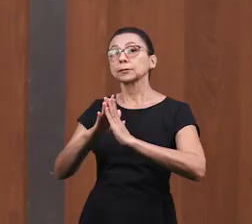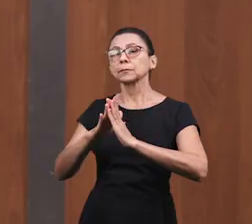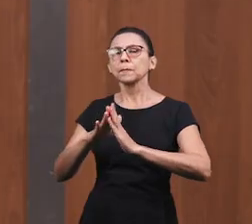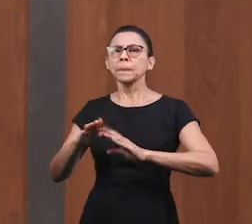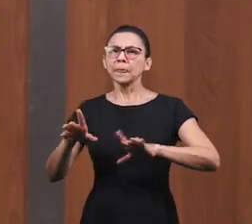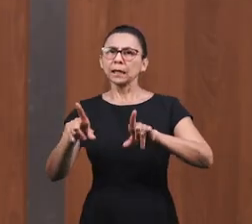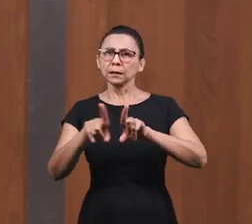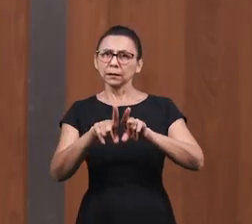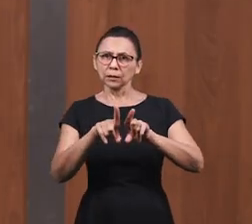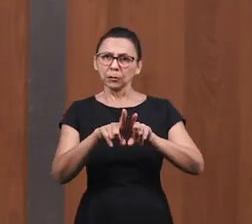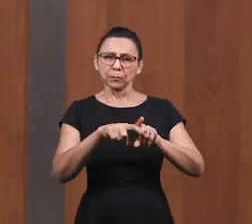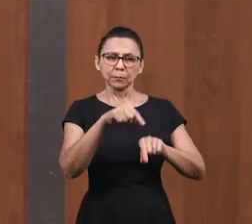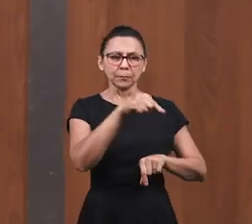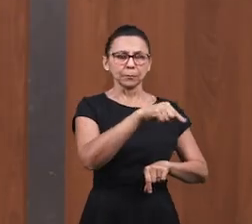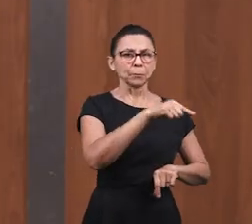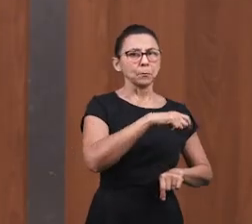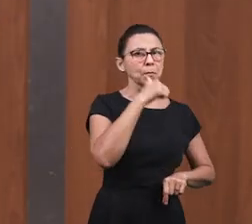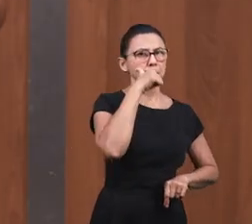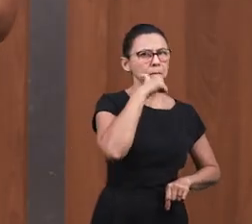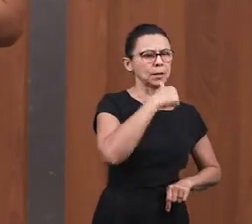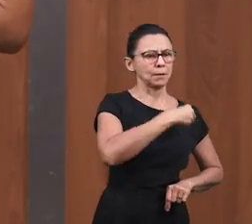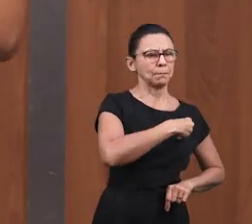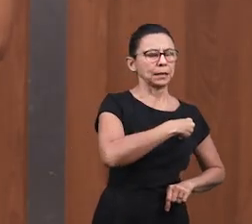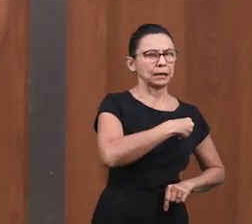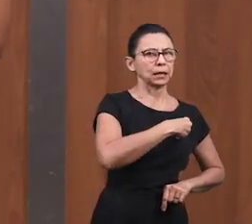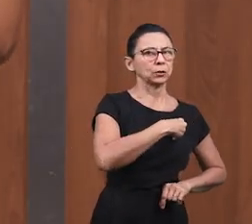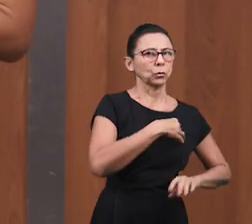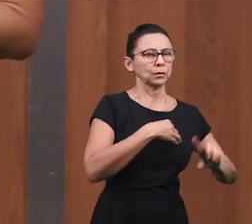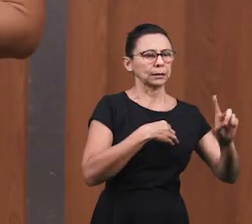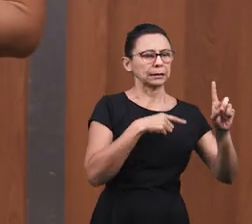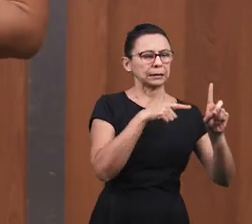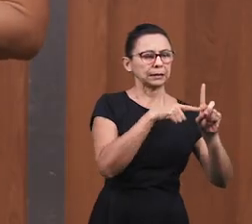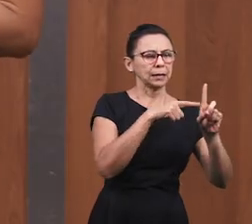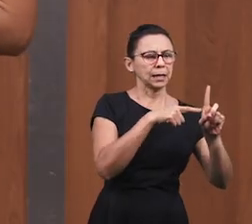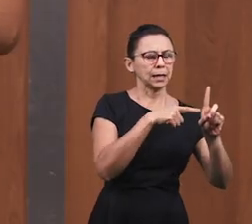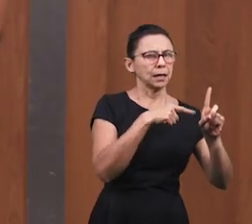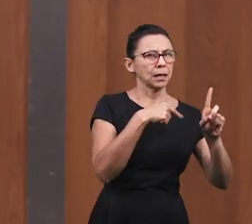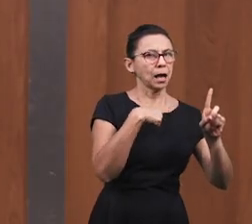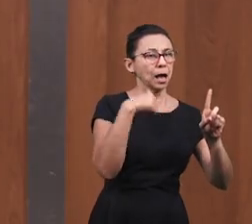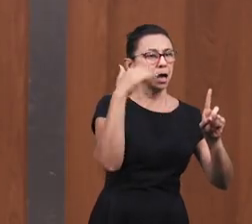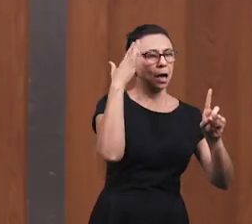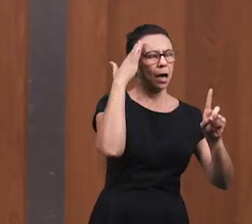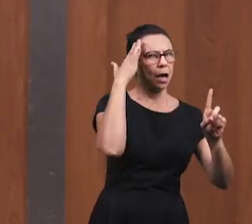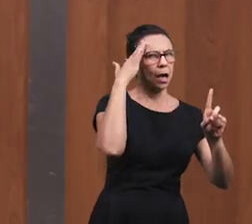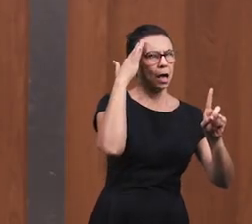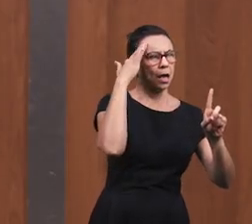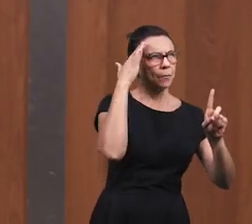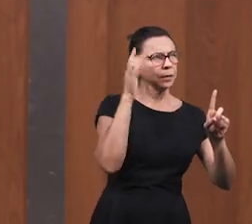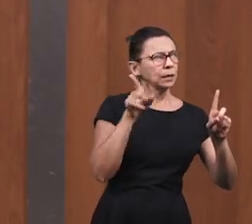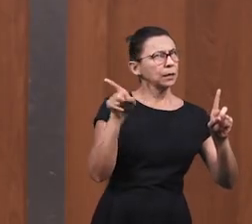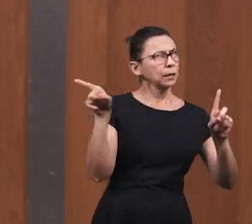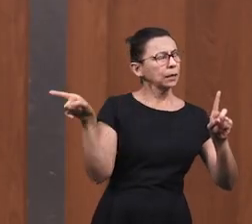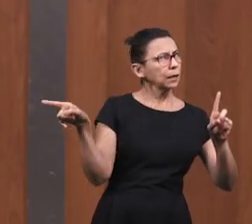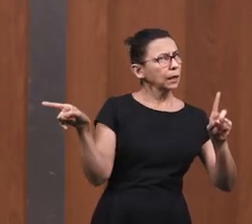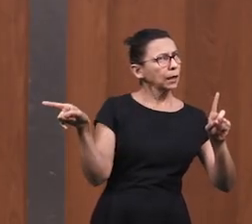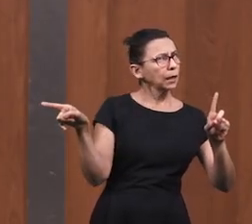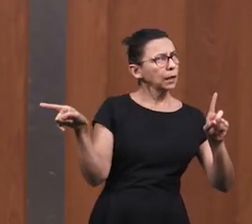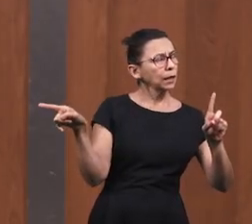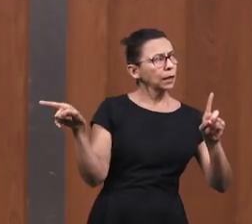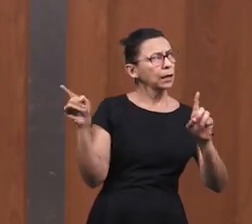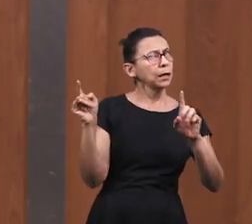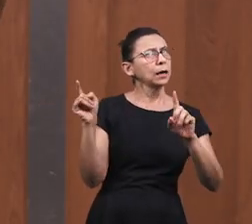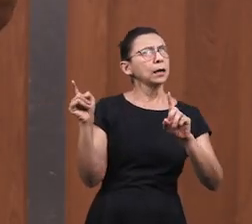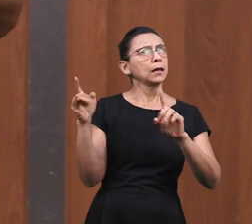uma mulher pecadora, sabendo que Jesus estava na casa de Simão, se aproximou de Jesus com